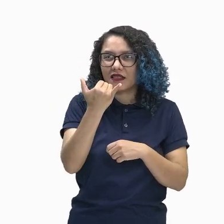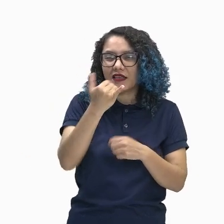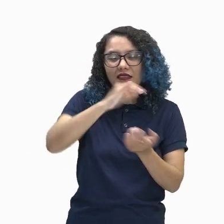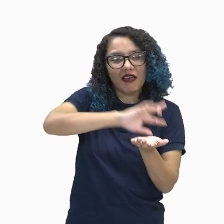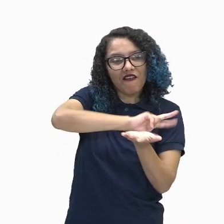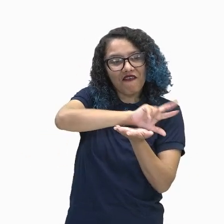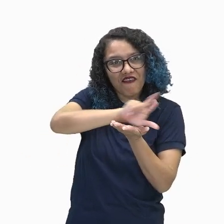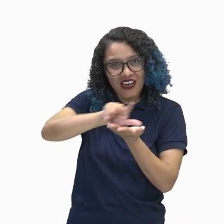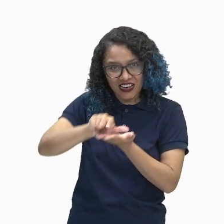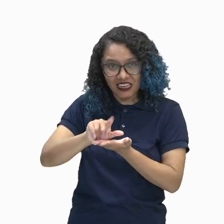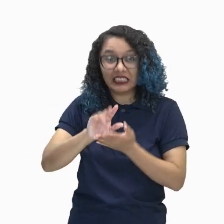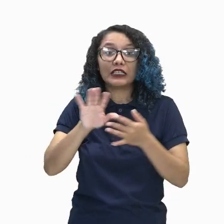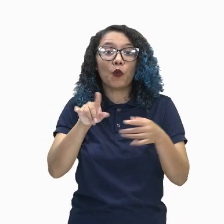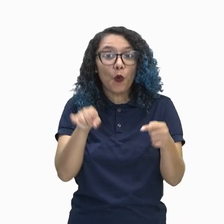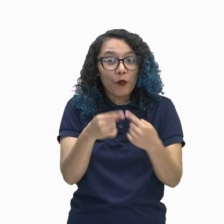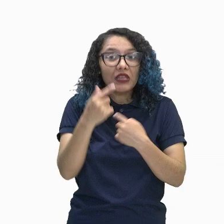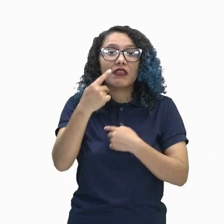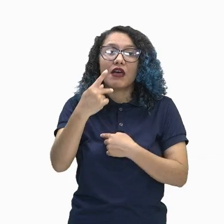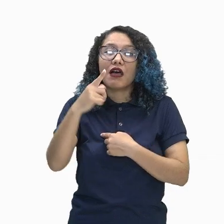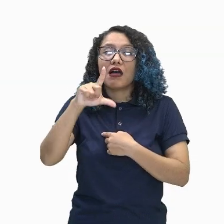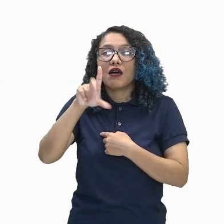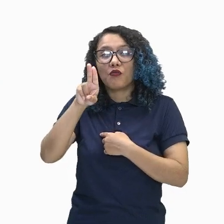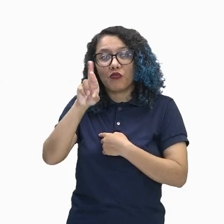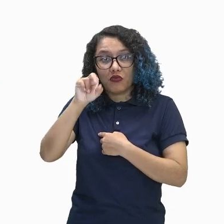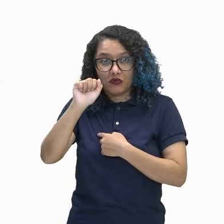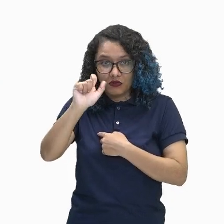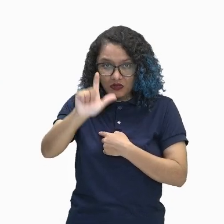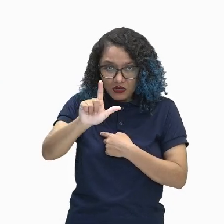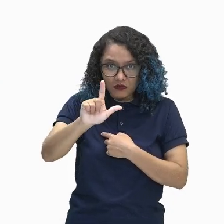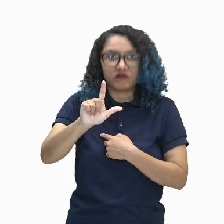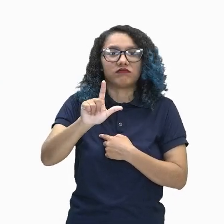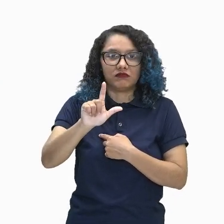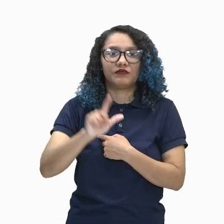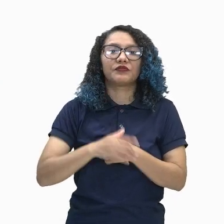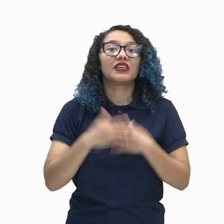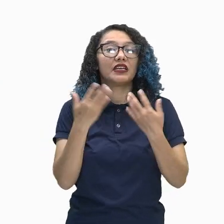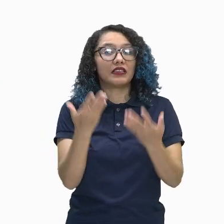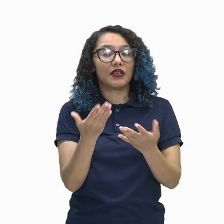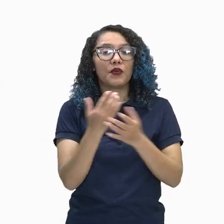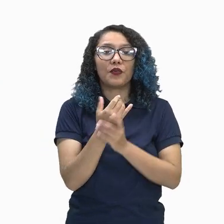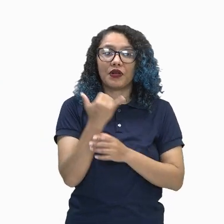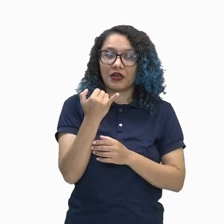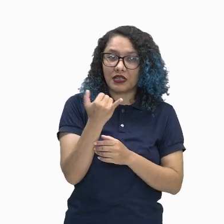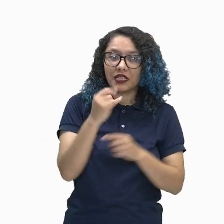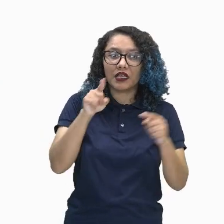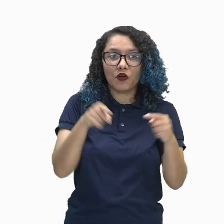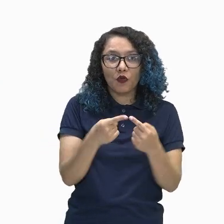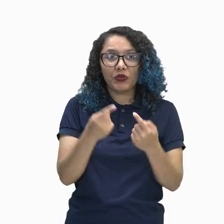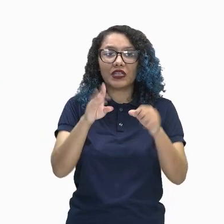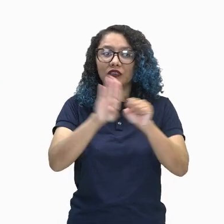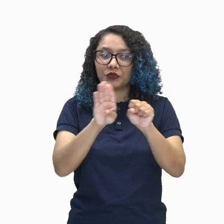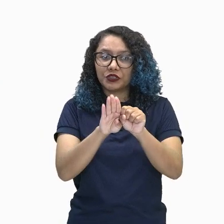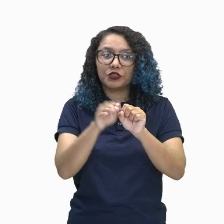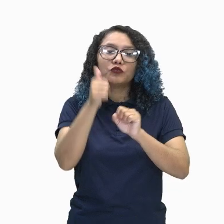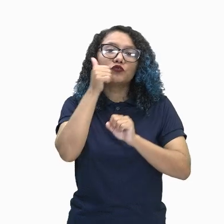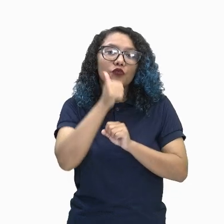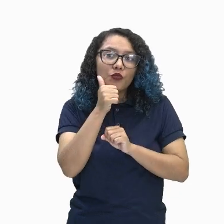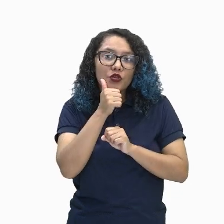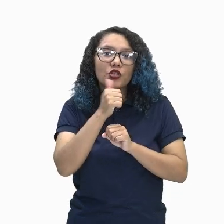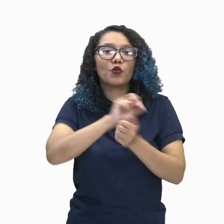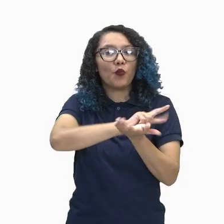essa palavra está no plural. Então observem que canetas é um substantivo feminino plural,